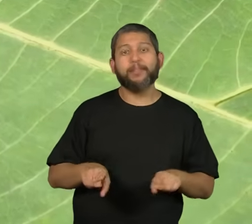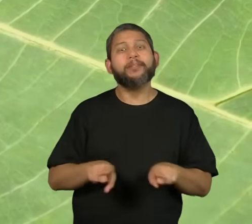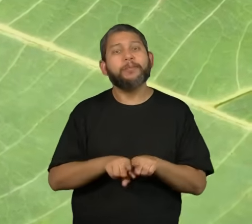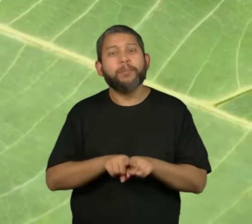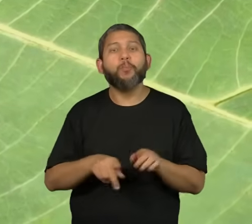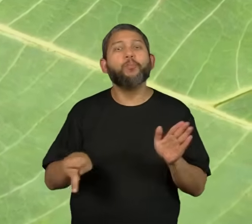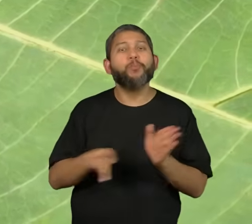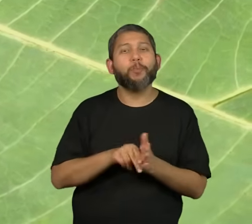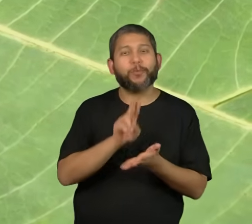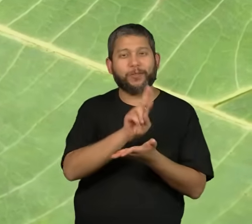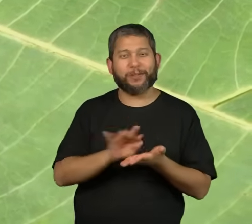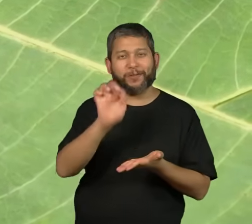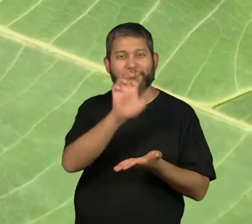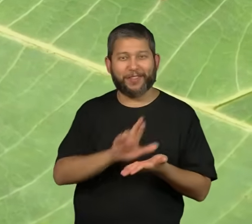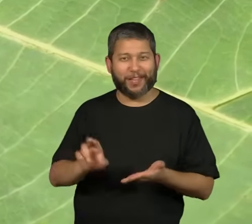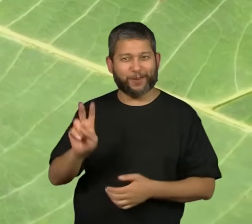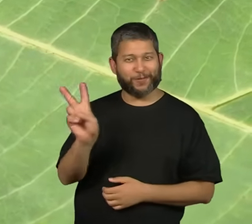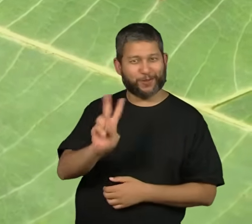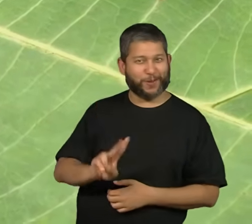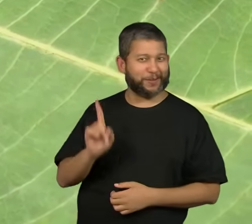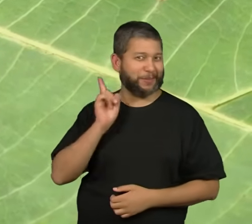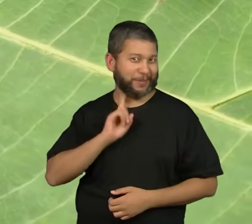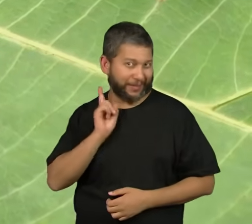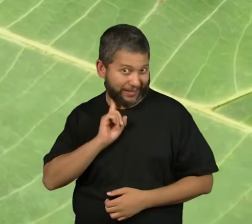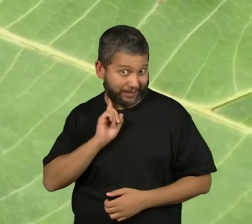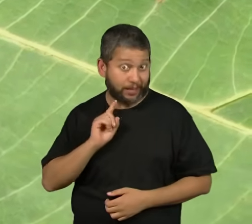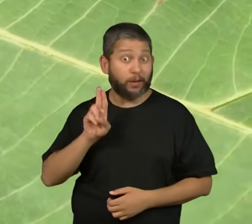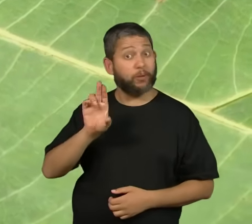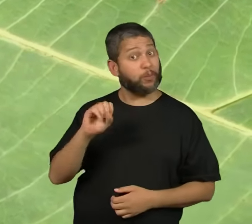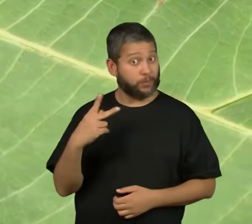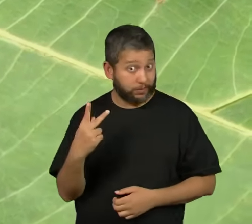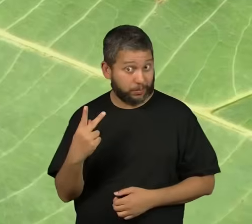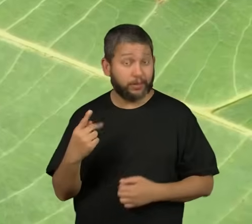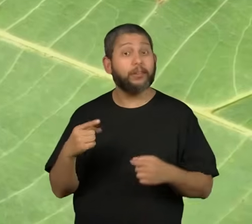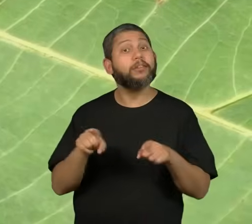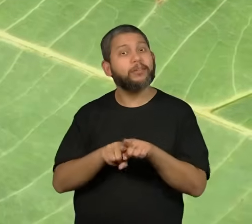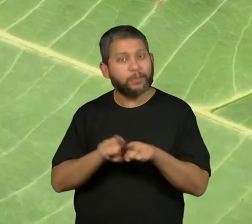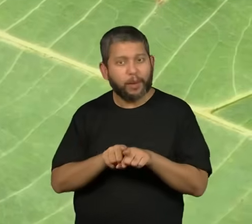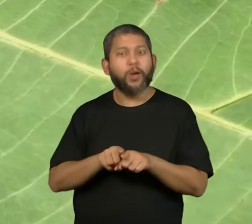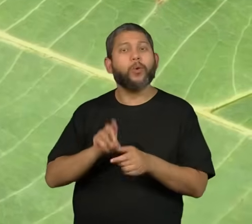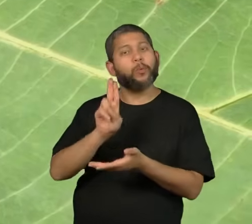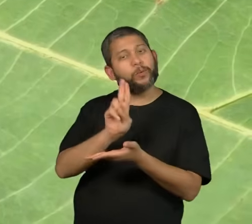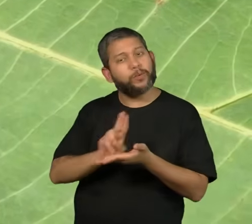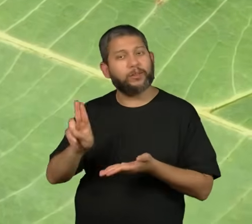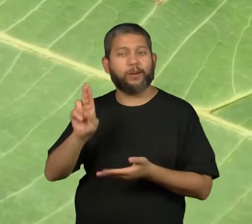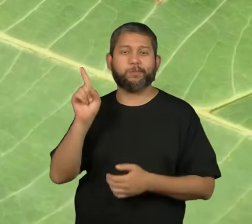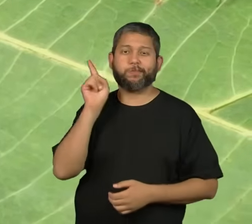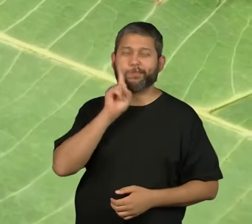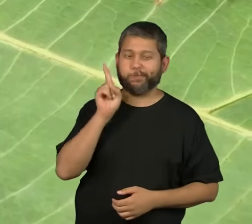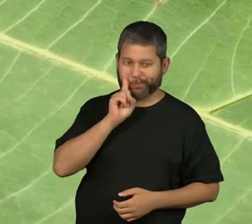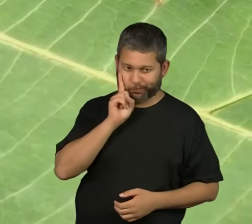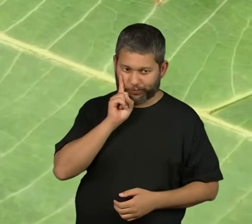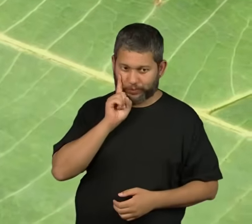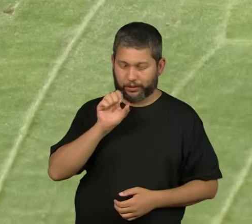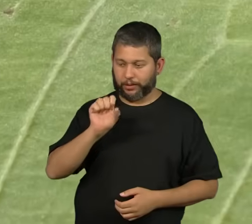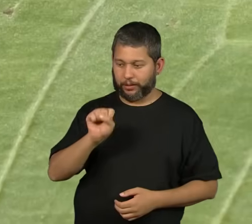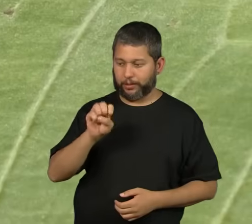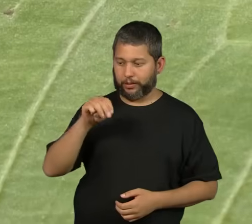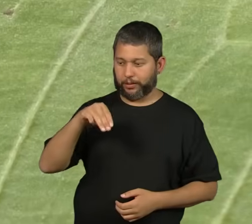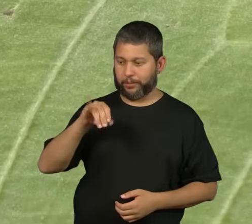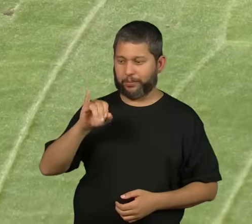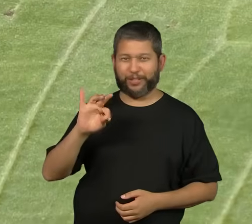de Viçosa, Minas Gerais, Universidade de São Paulo, USP, e universidades dos Estados Unidos e